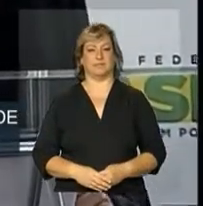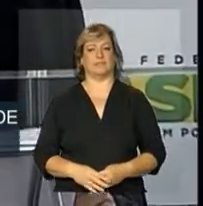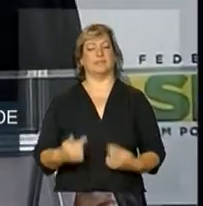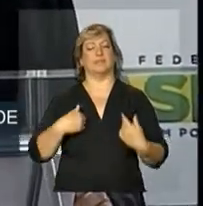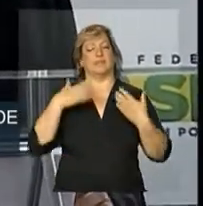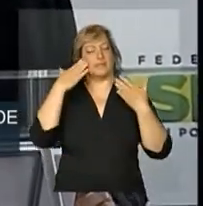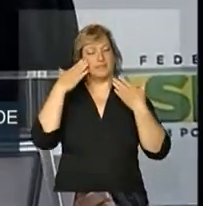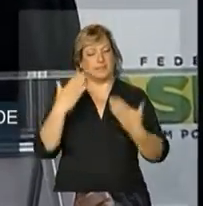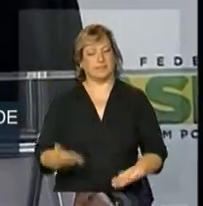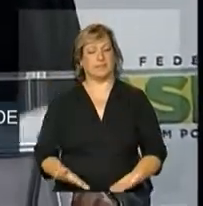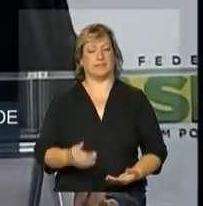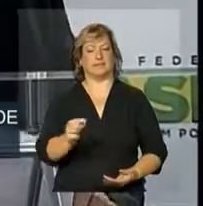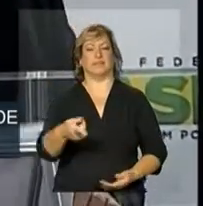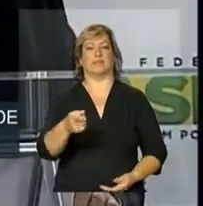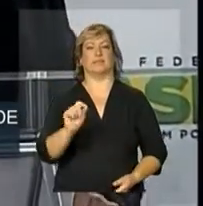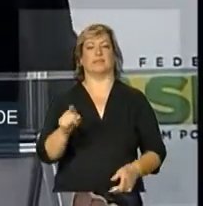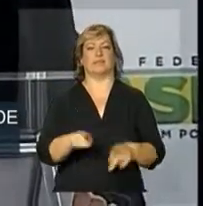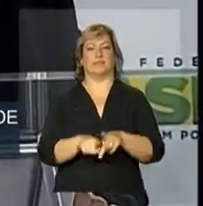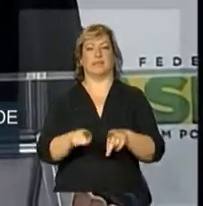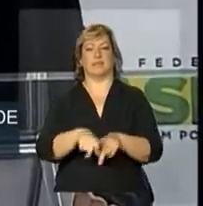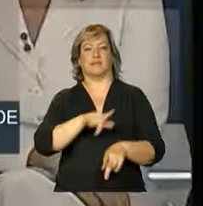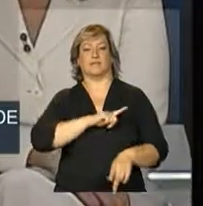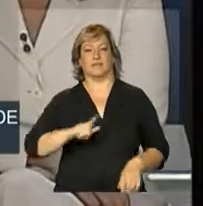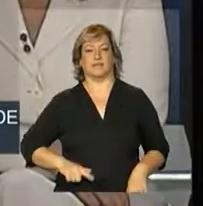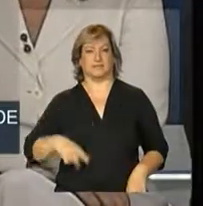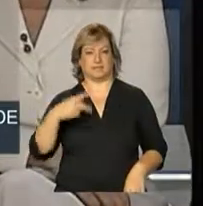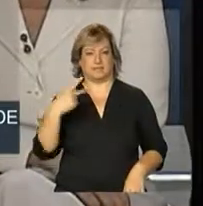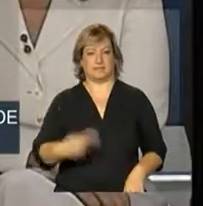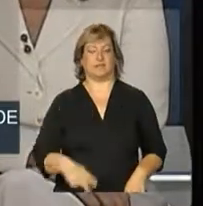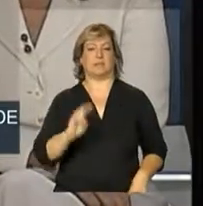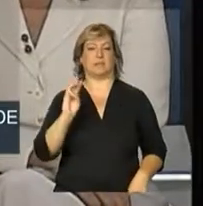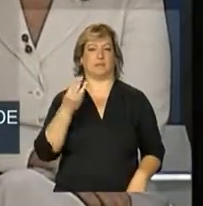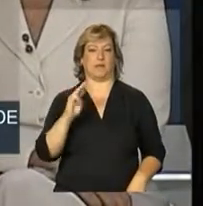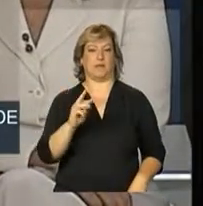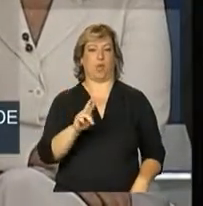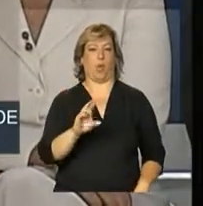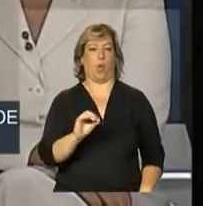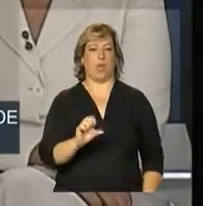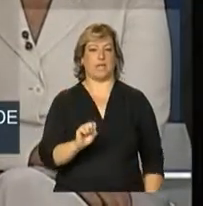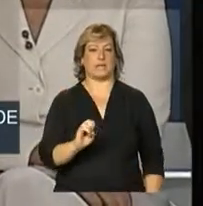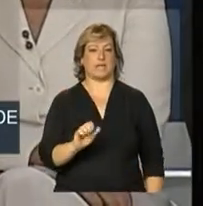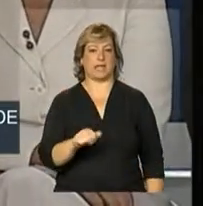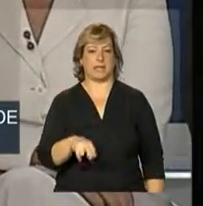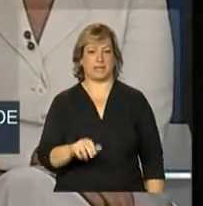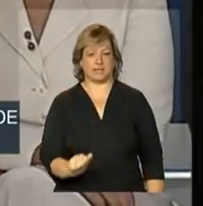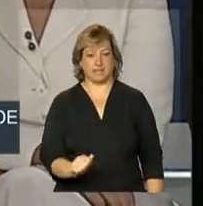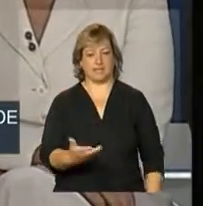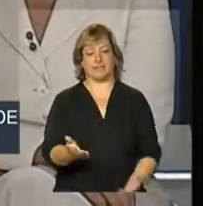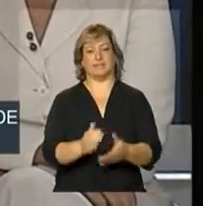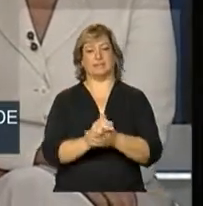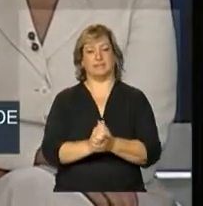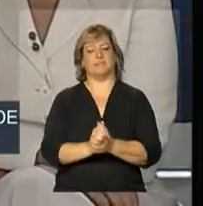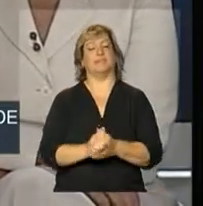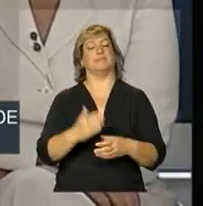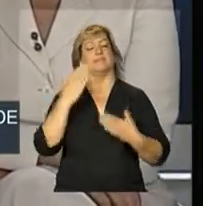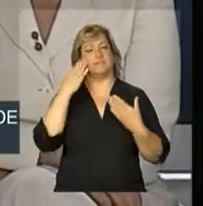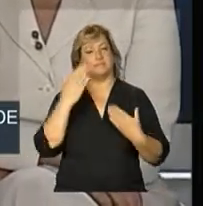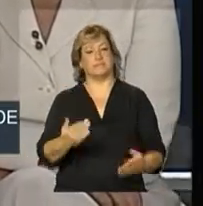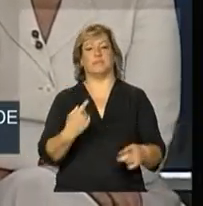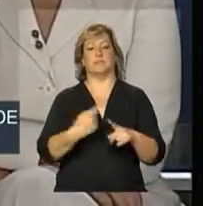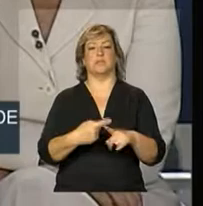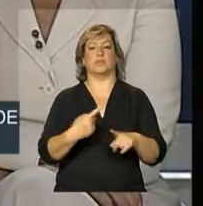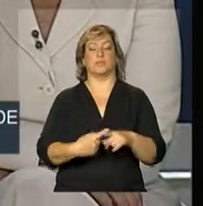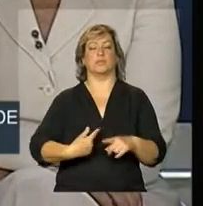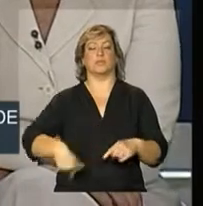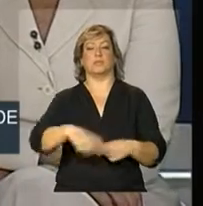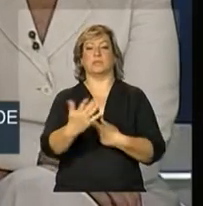Agradeço a excelentíssima Rosiana Sarney, governadora do Estado do Maranhão e que nos dá um